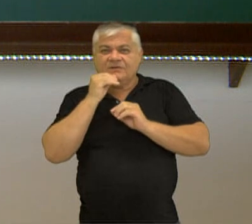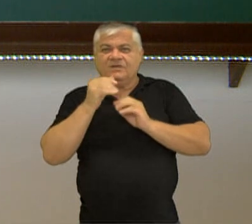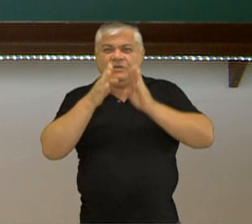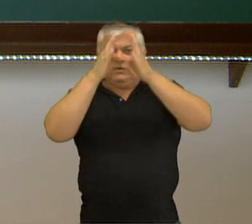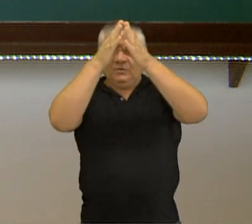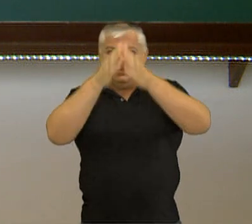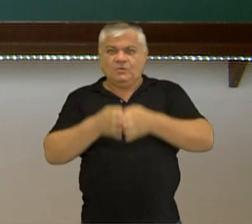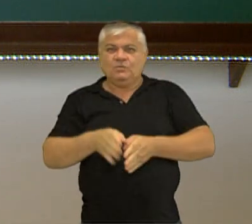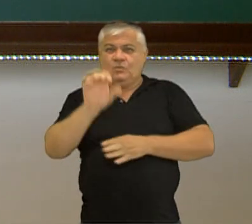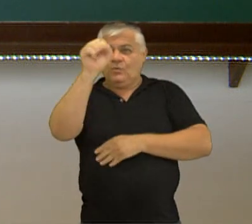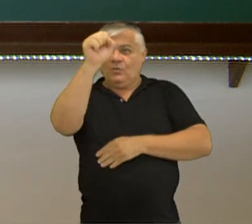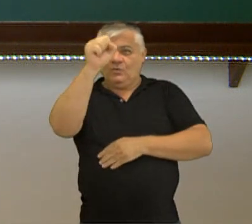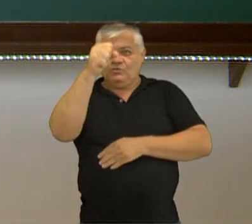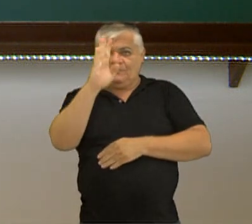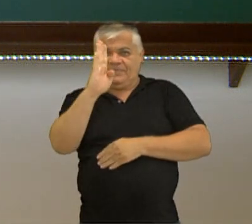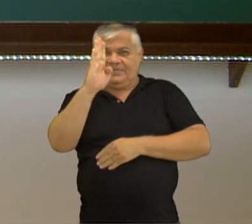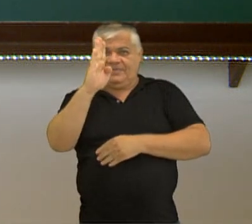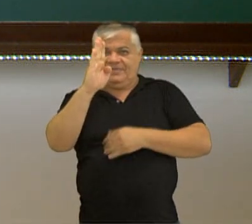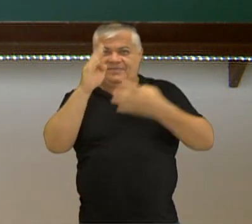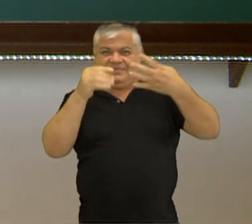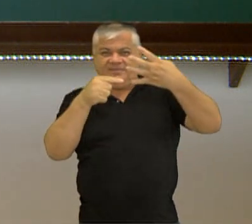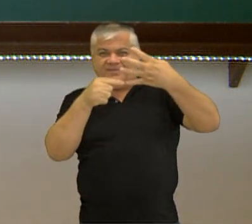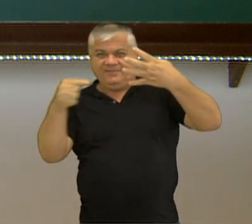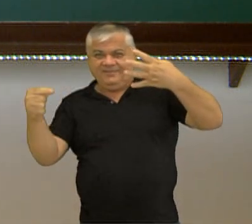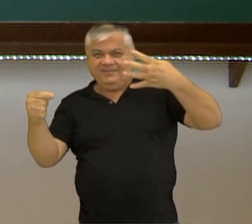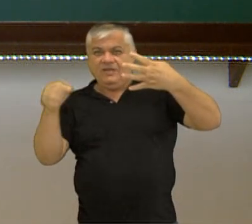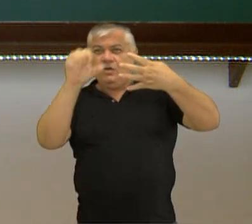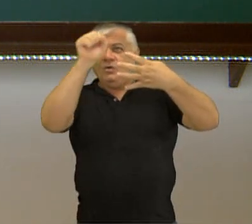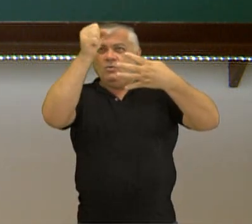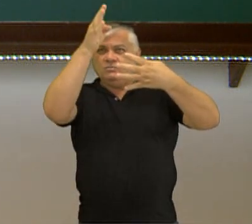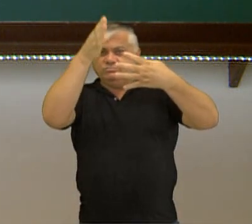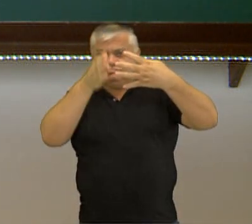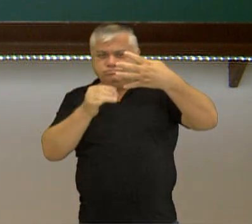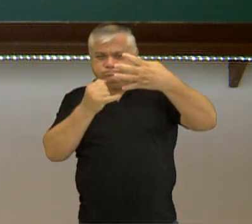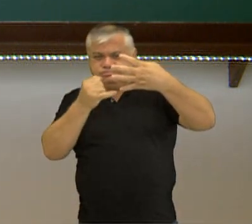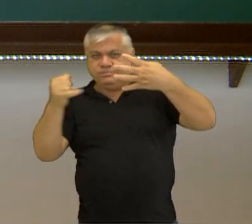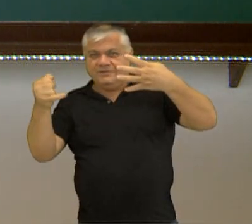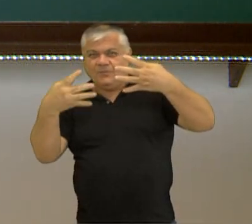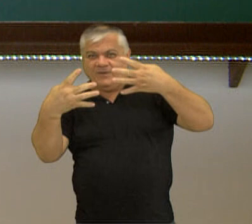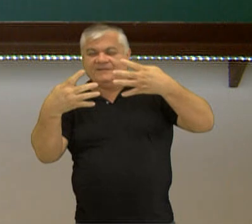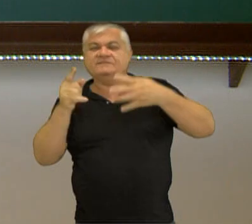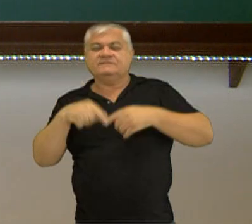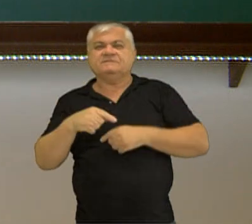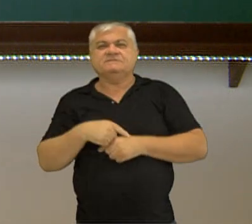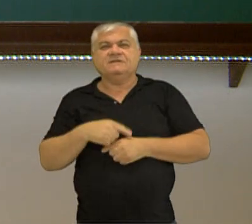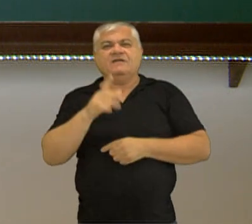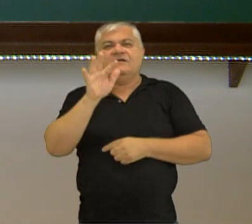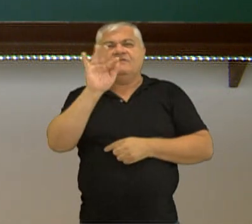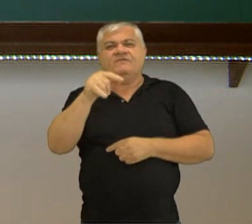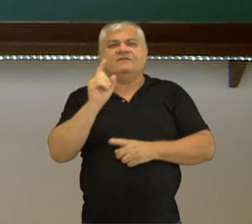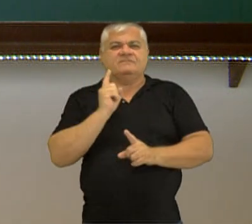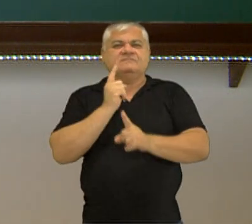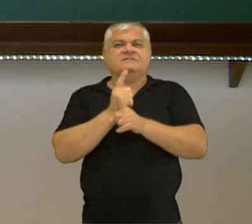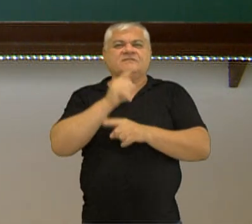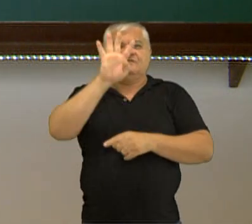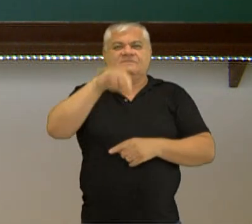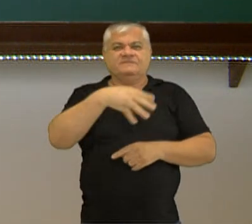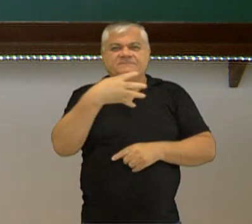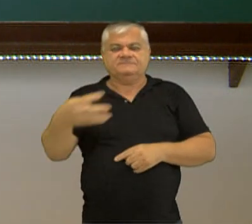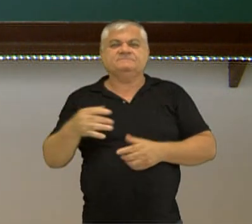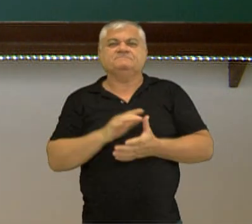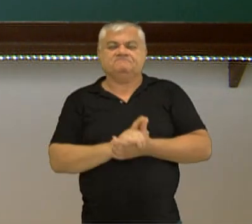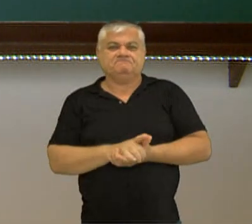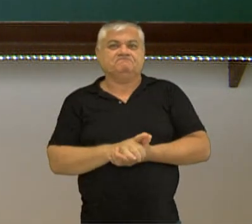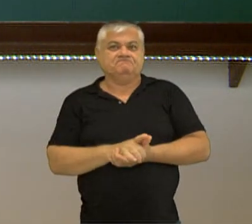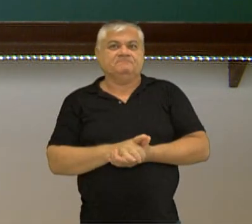coluna 8B, beleza, pessoal? São algumas informações a respeito do ferro lá na tabela periódica.